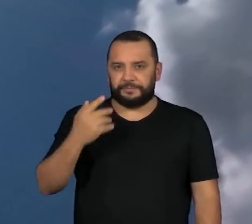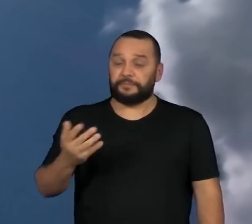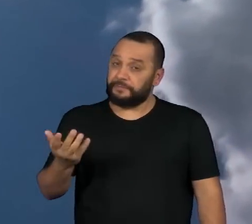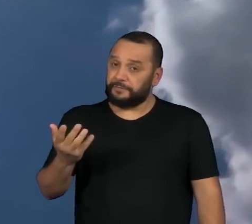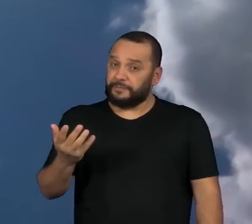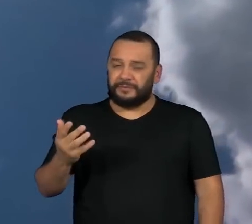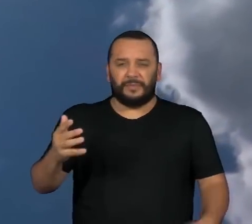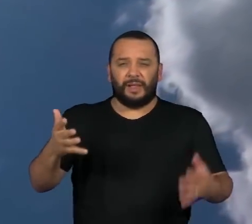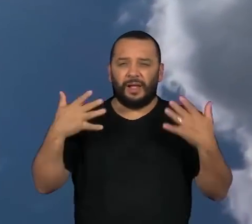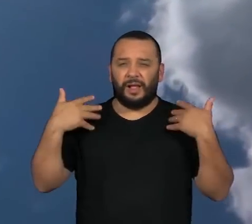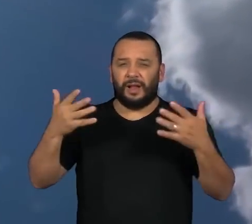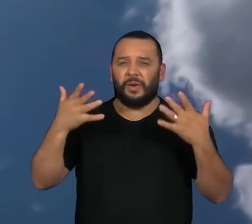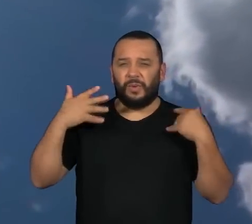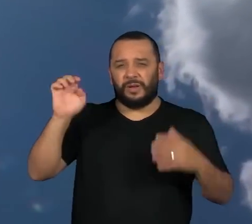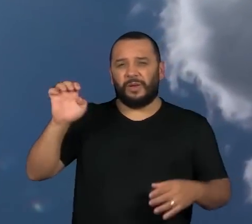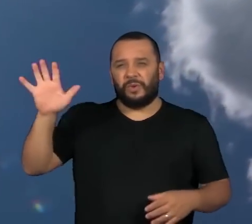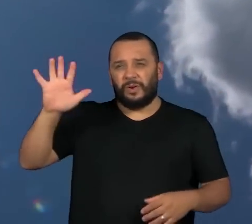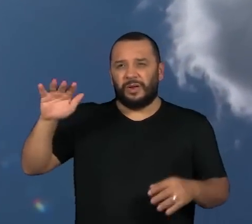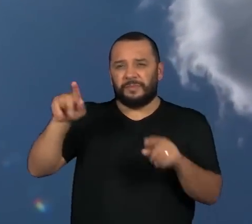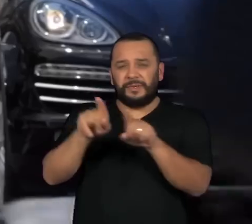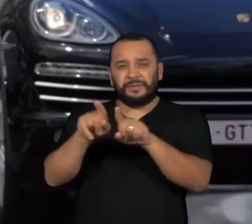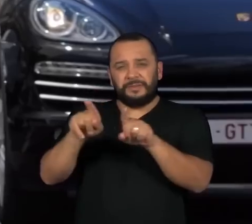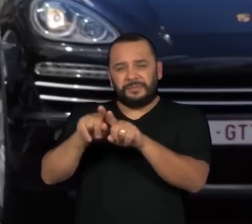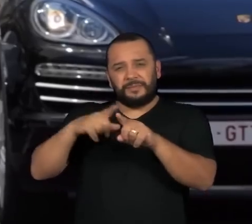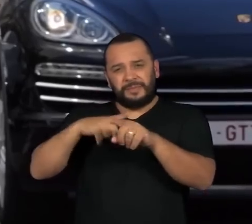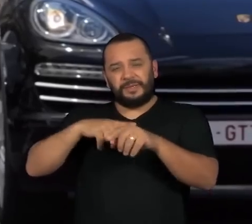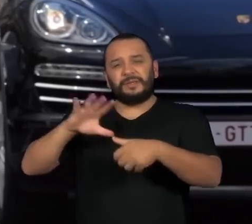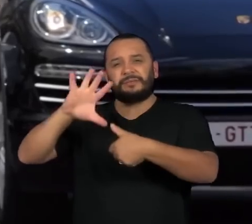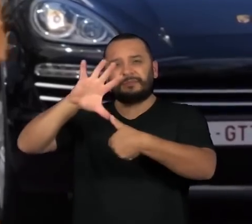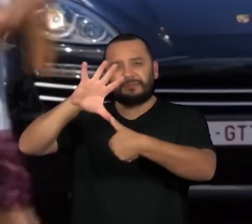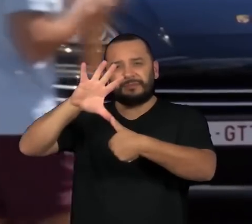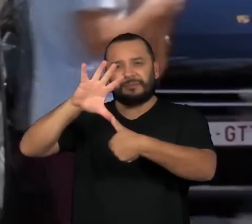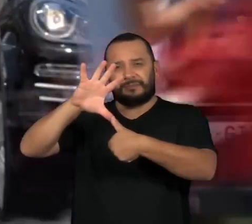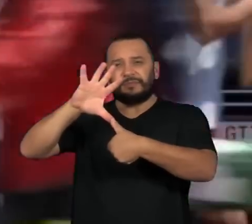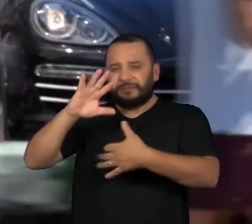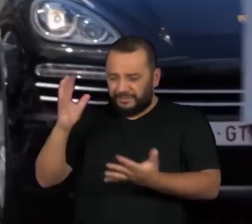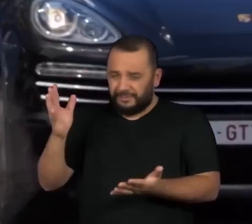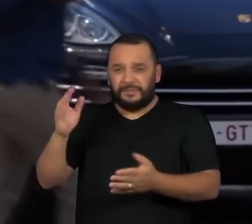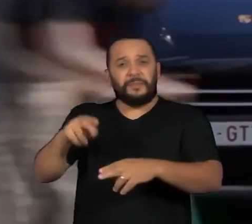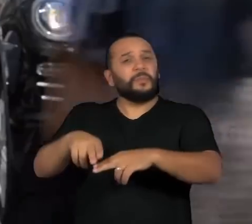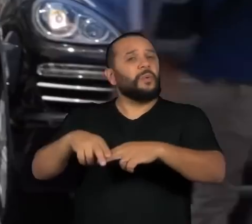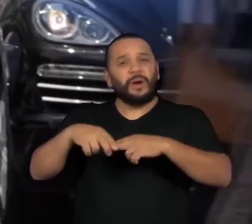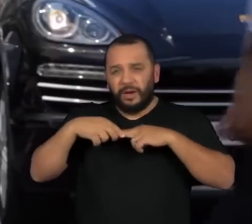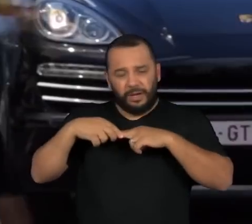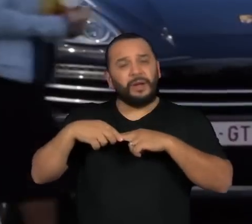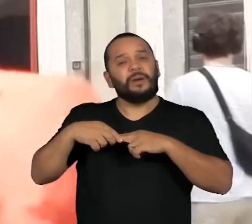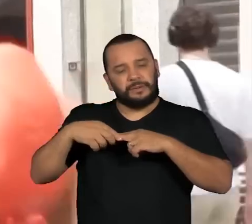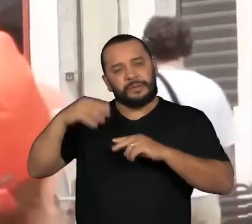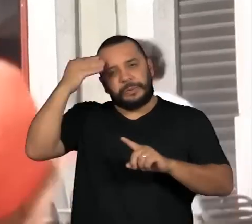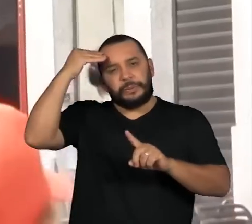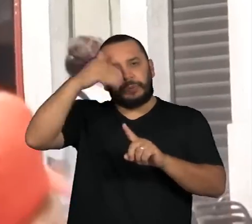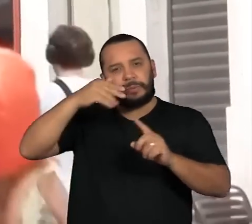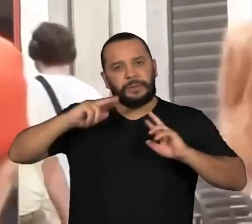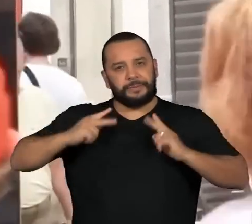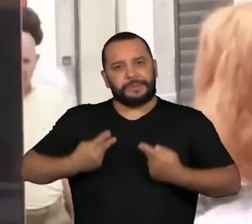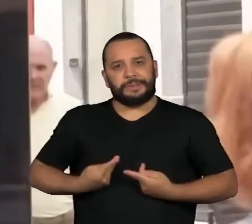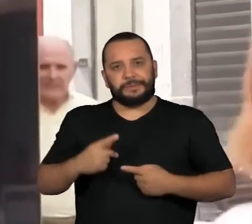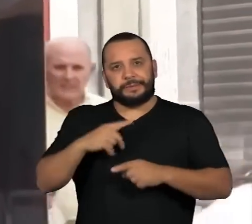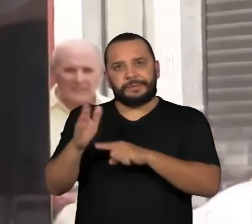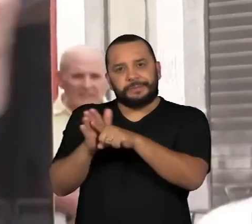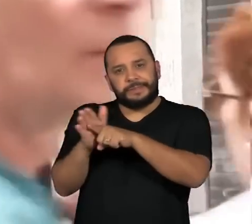A onda de calor na Europa e na América do Norte é resultado do impacto das ações humanas. Segundo estudo feito